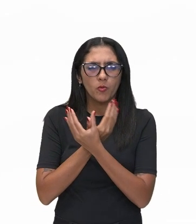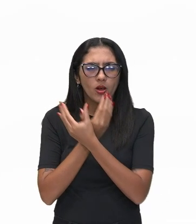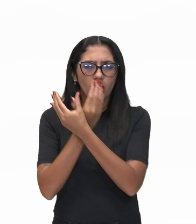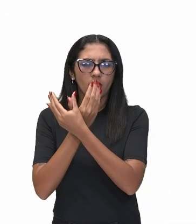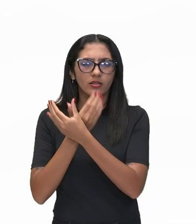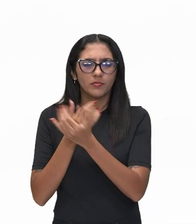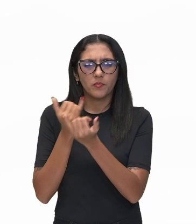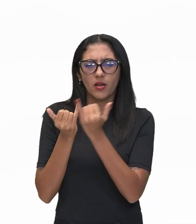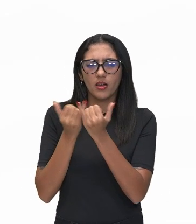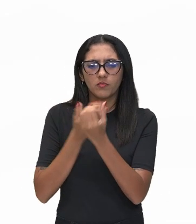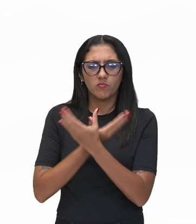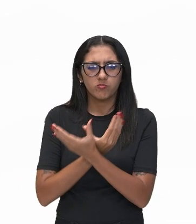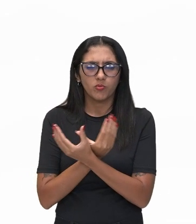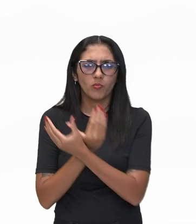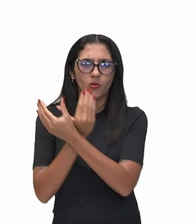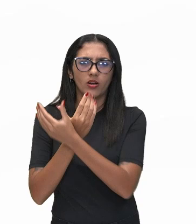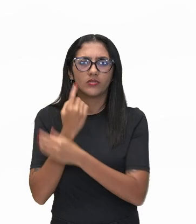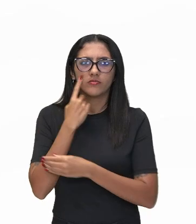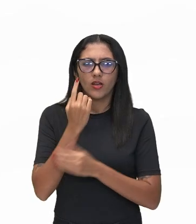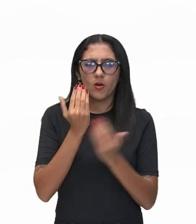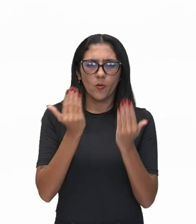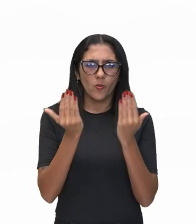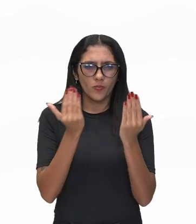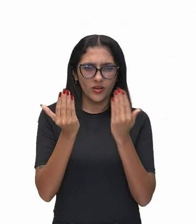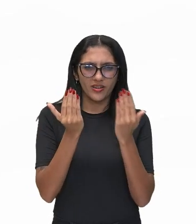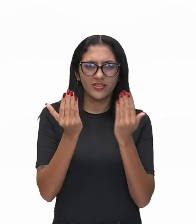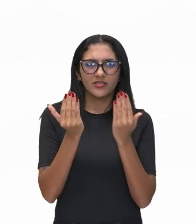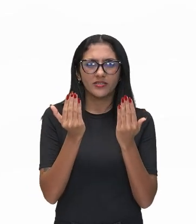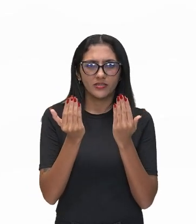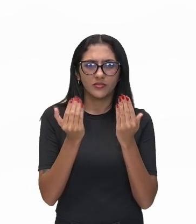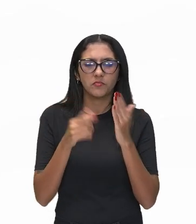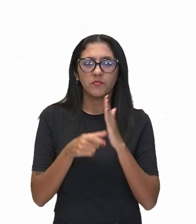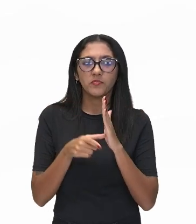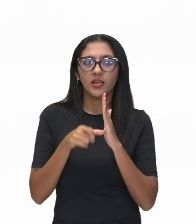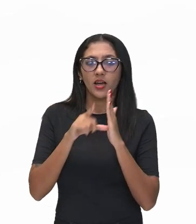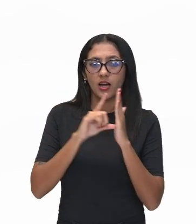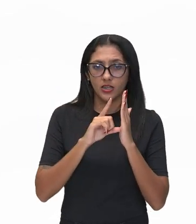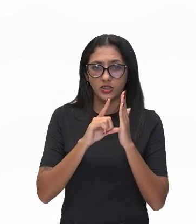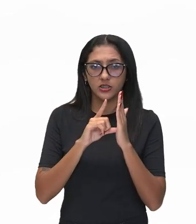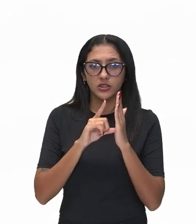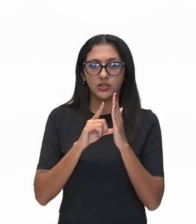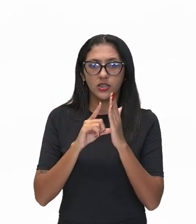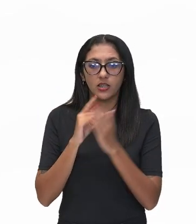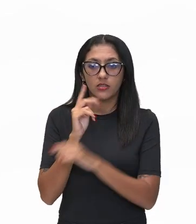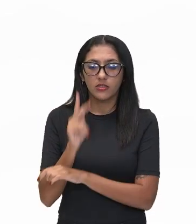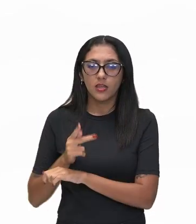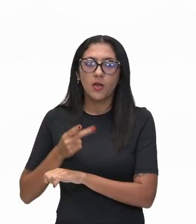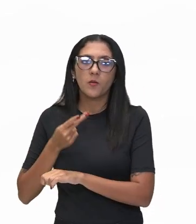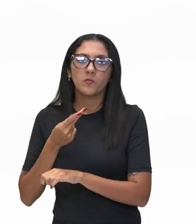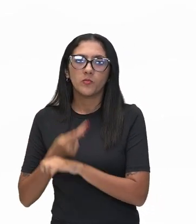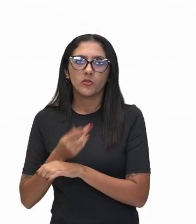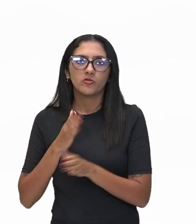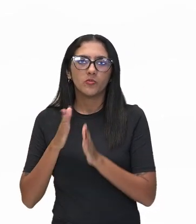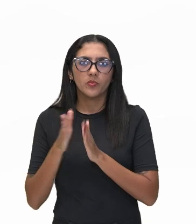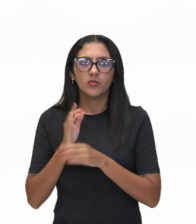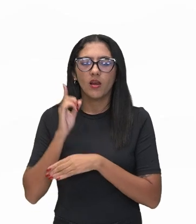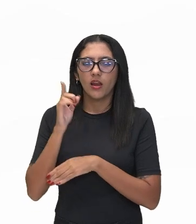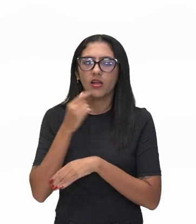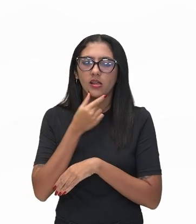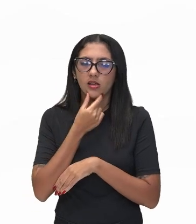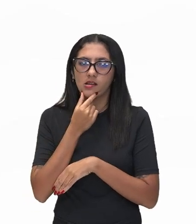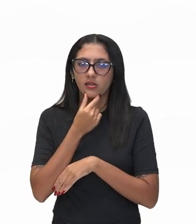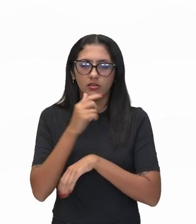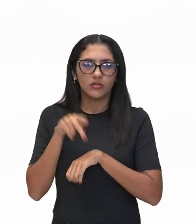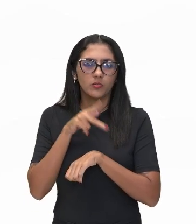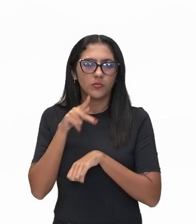betulária, né, antes e depois da Revolução Industrial lá na Inglaterra, lá na cidade de Manchester, vocês estão